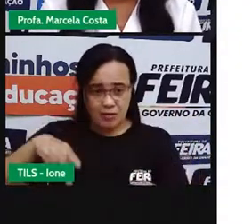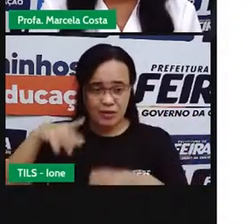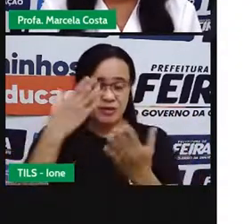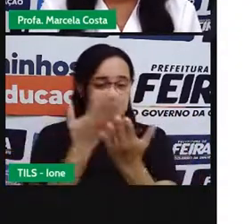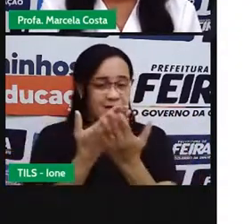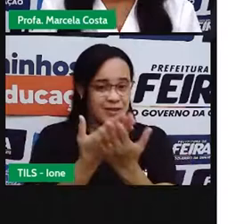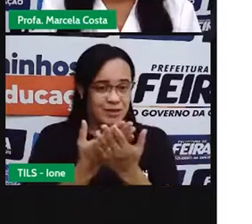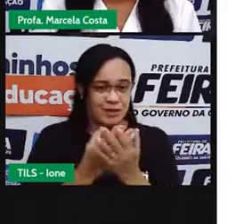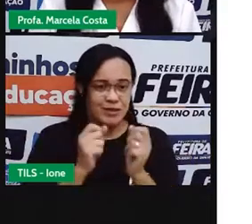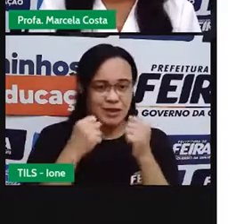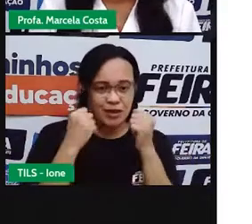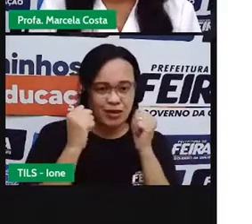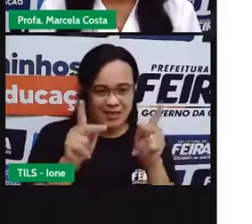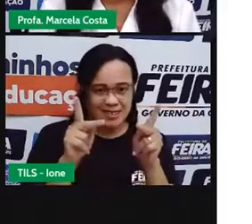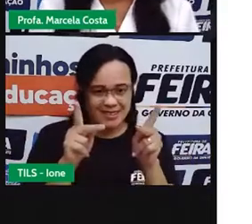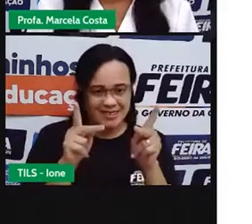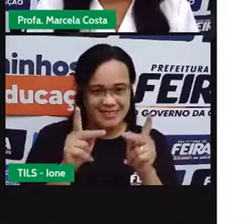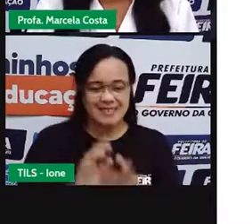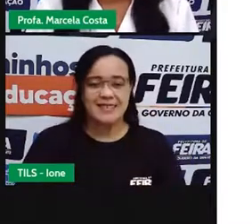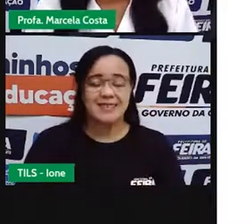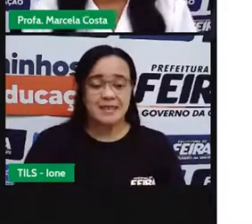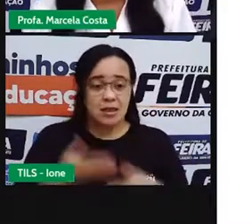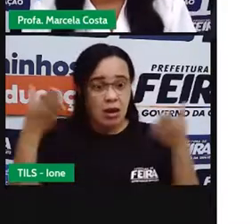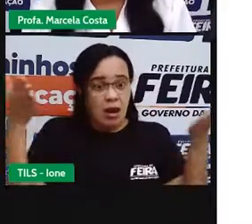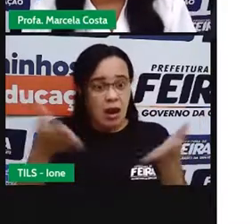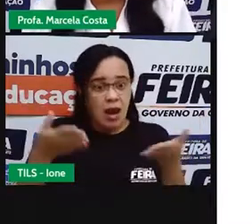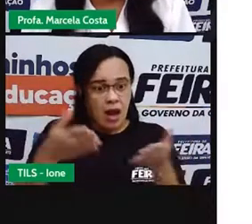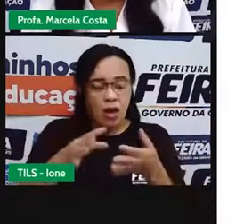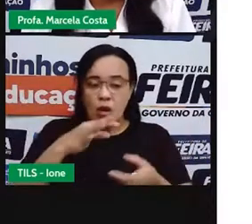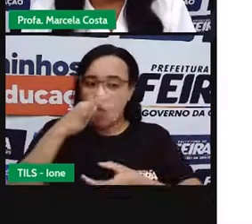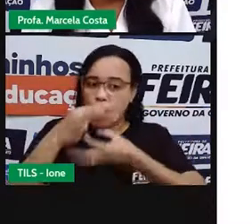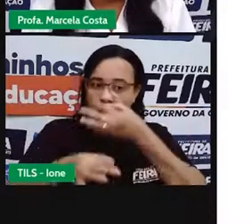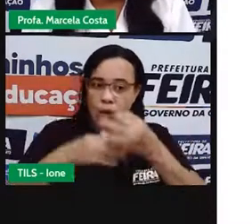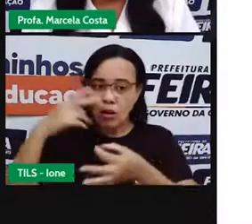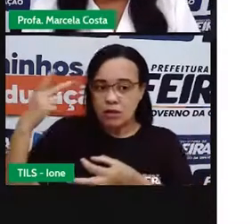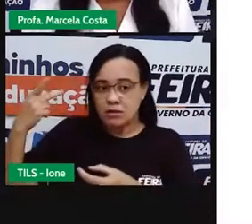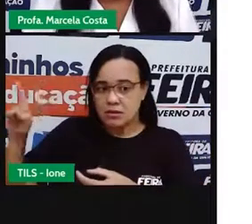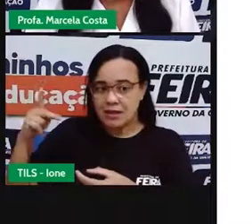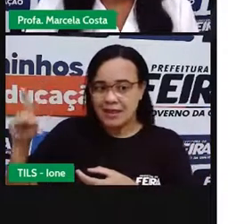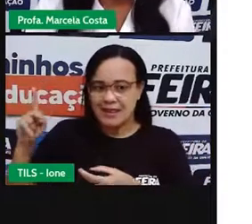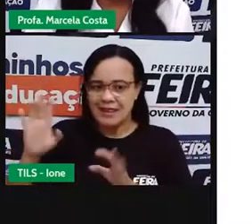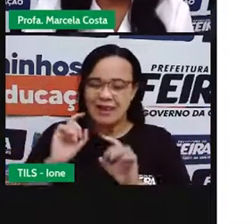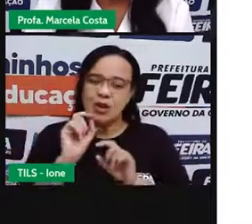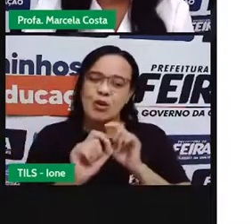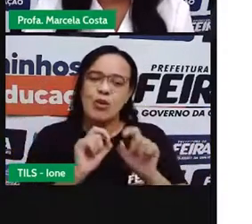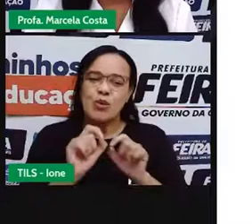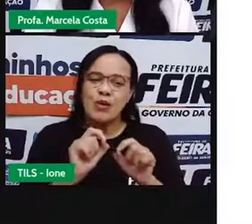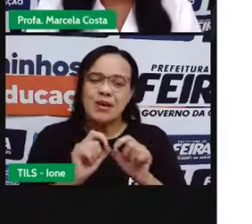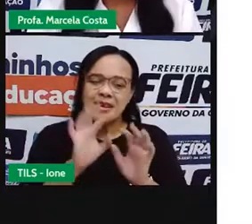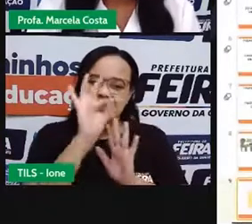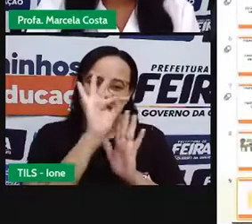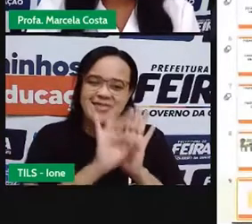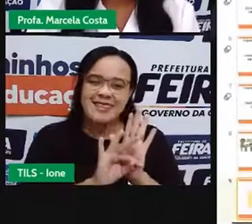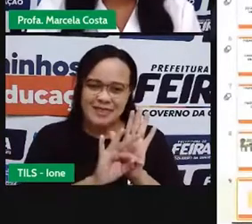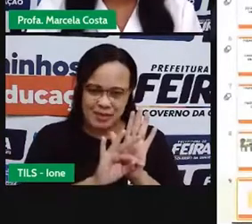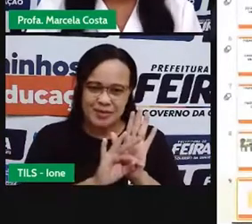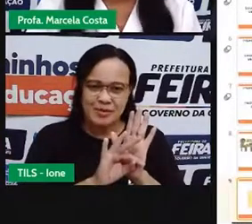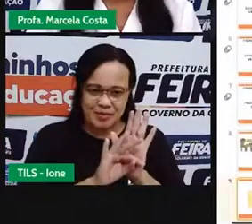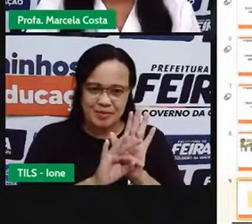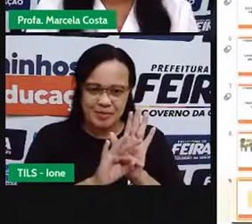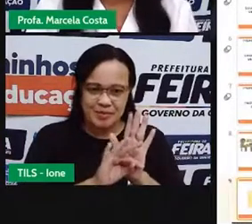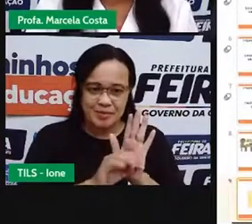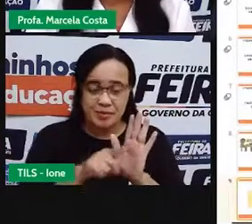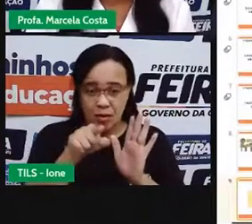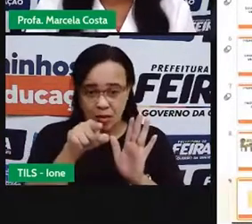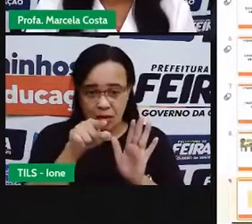Eu vou fazer aqui com vocês, vou dar uma sugestão de um texto que